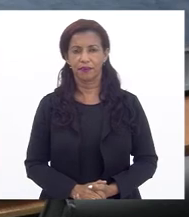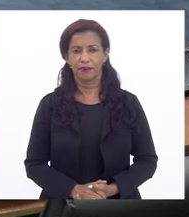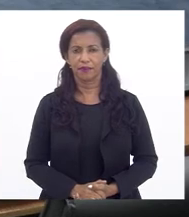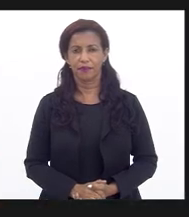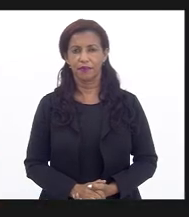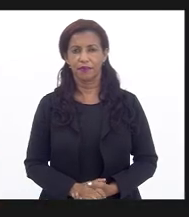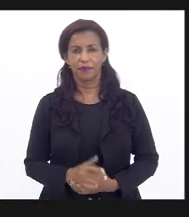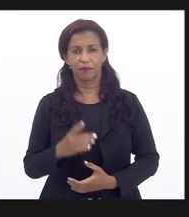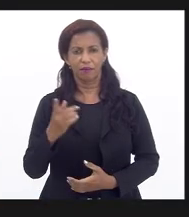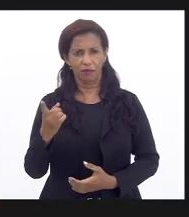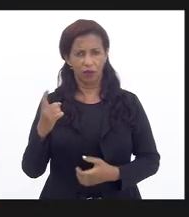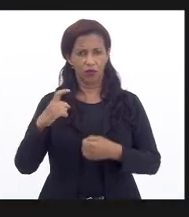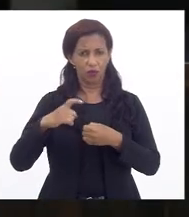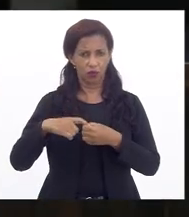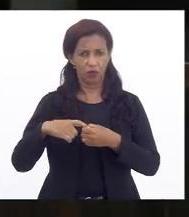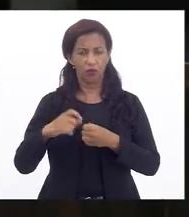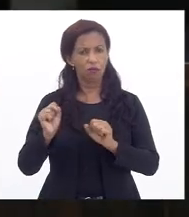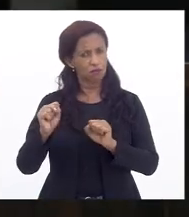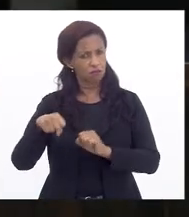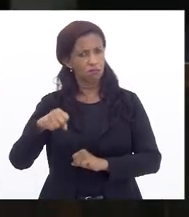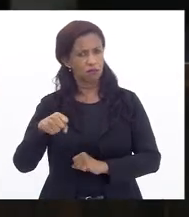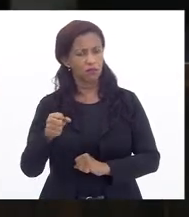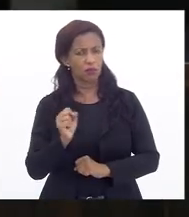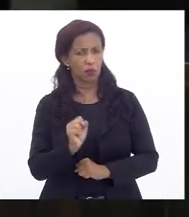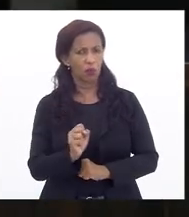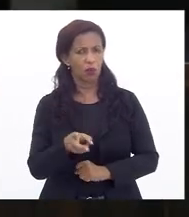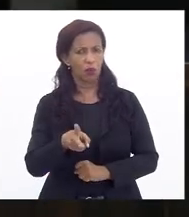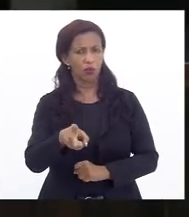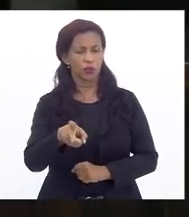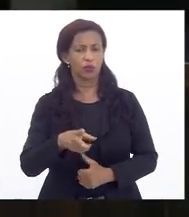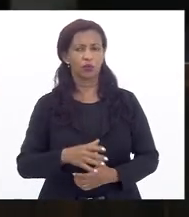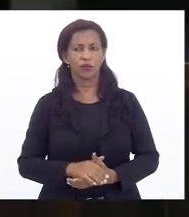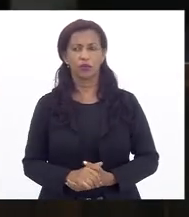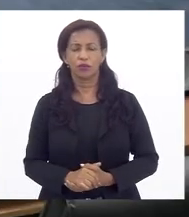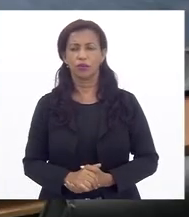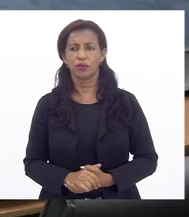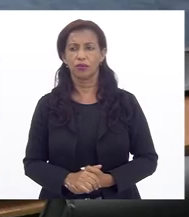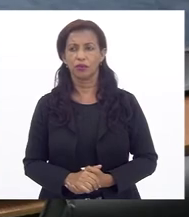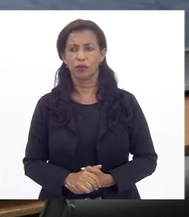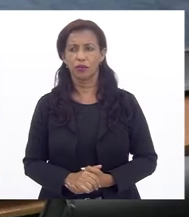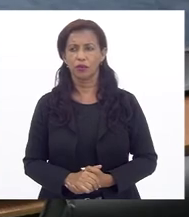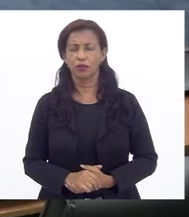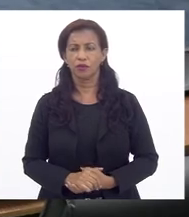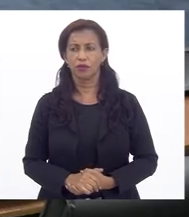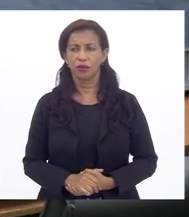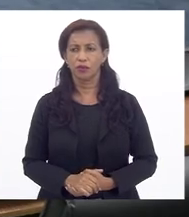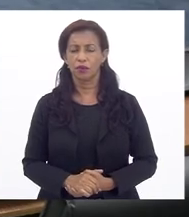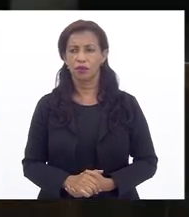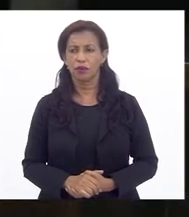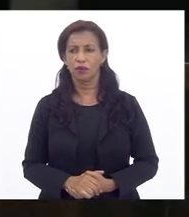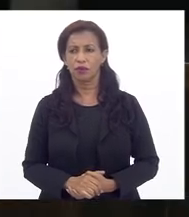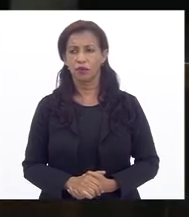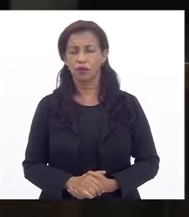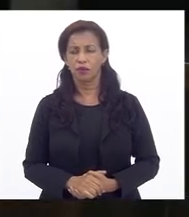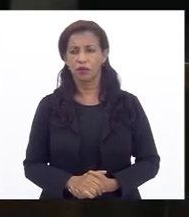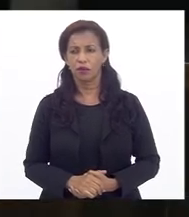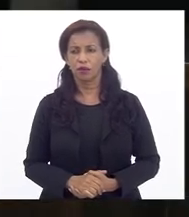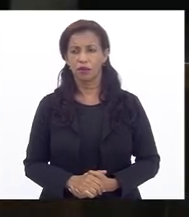Deputado, retornou o som? Pois não, pode continuar, deputado. Estamos ouvindo agora perfeitamente. Retornou o som, deputado? Sim, retornou o